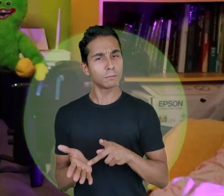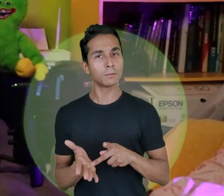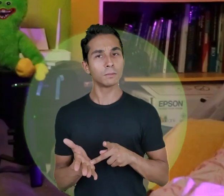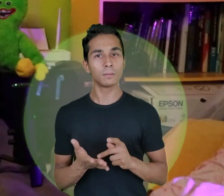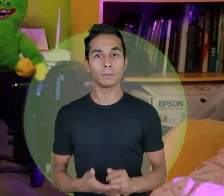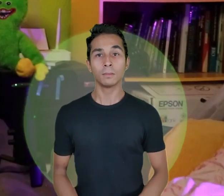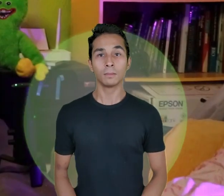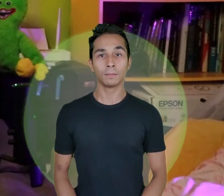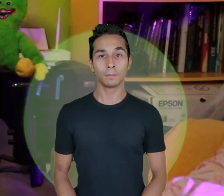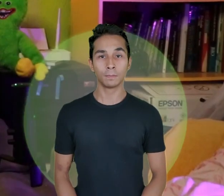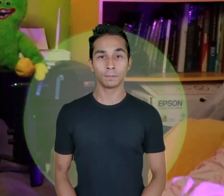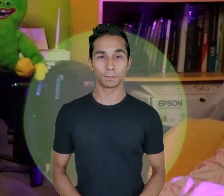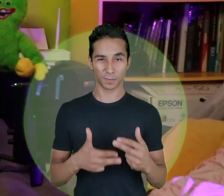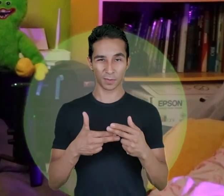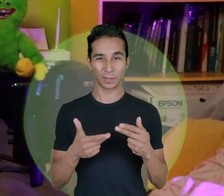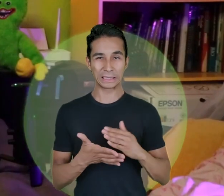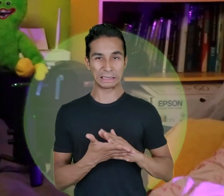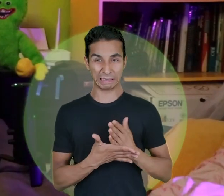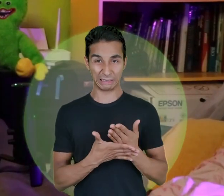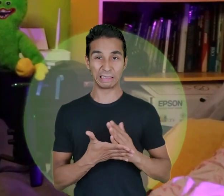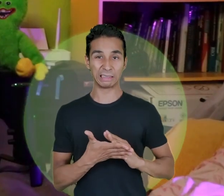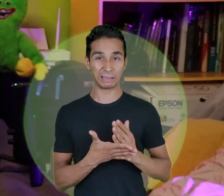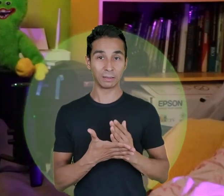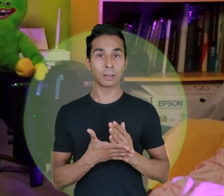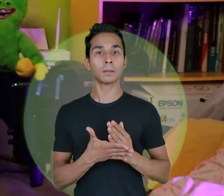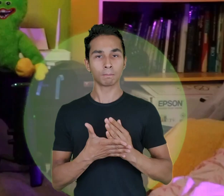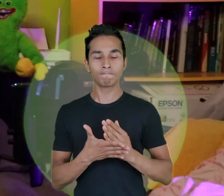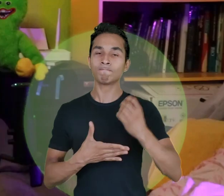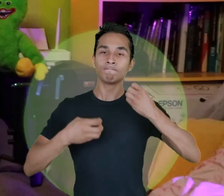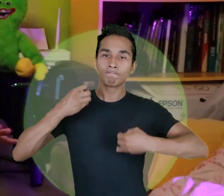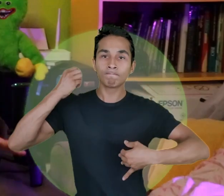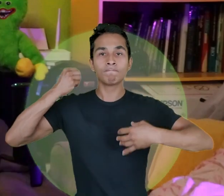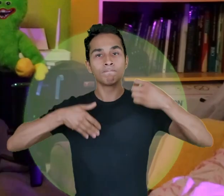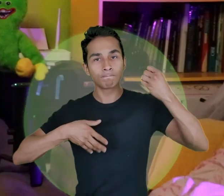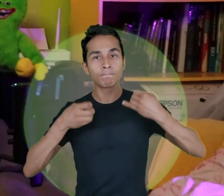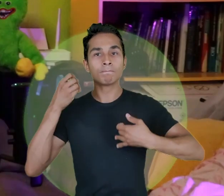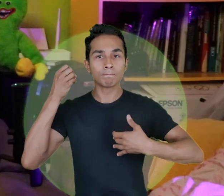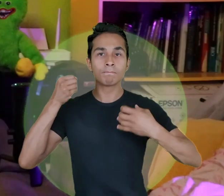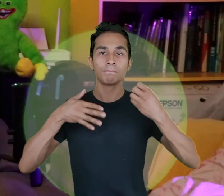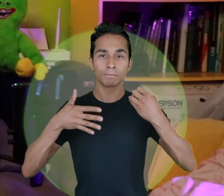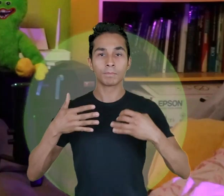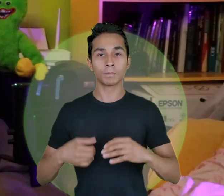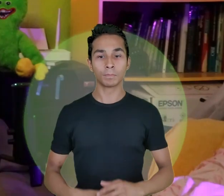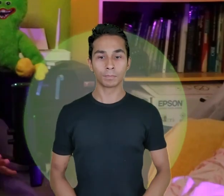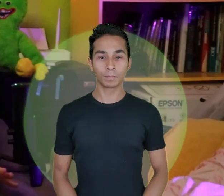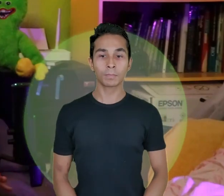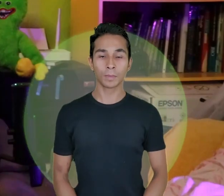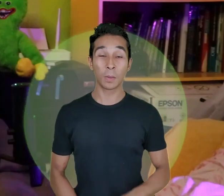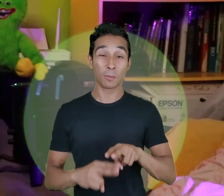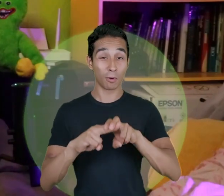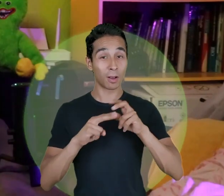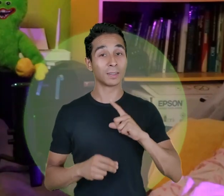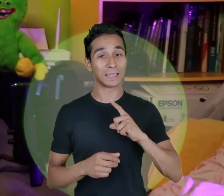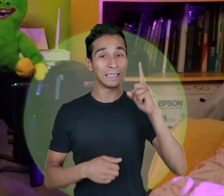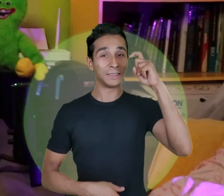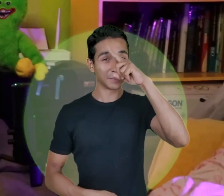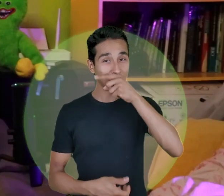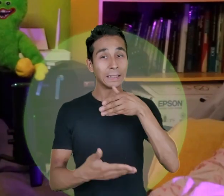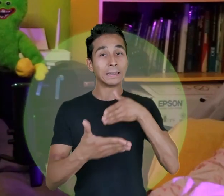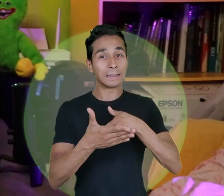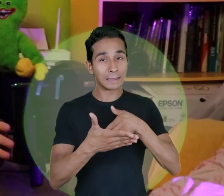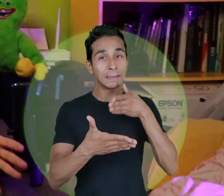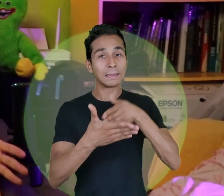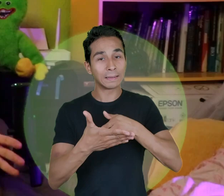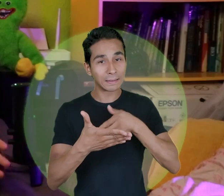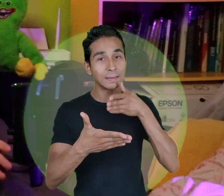falar as coisas aí que estão nos incomodando, que estão erradas. E no meio desse caos aí de dificuldades, desse mar aí de dúvidas,